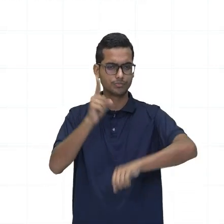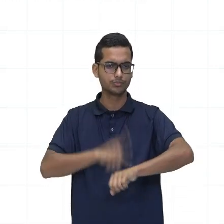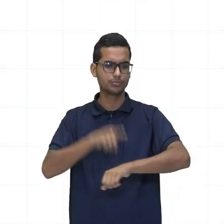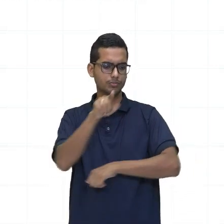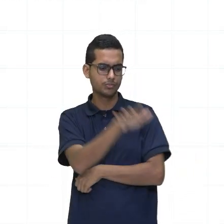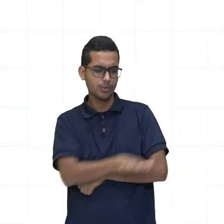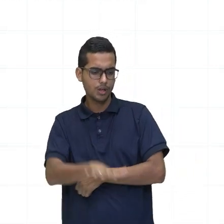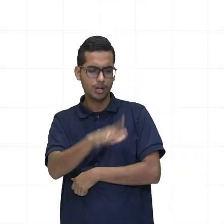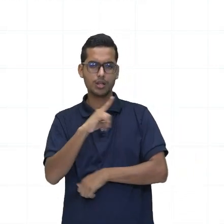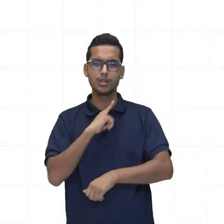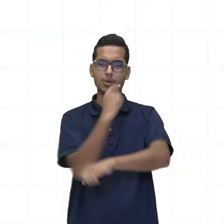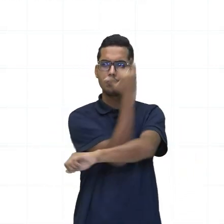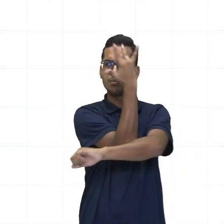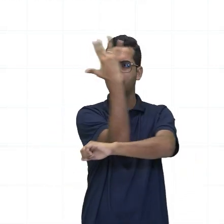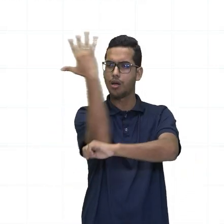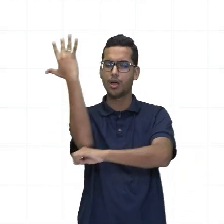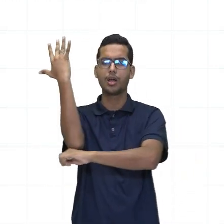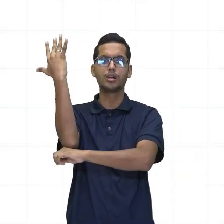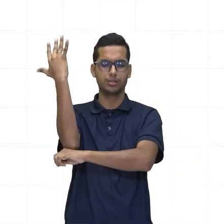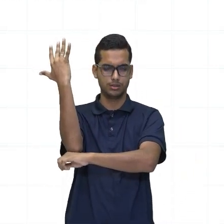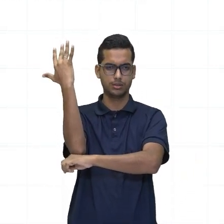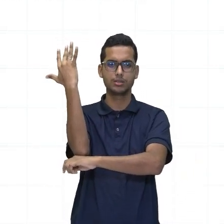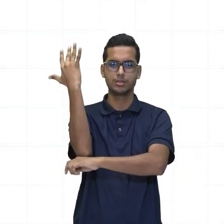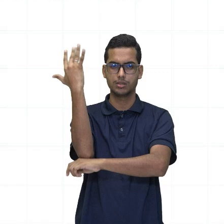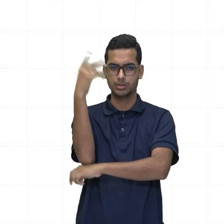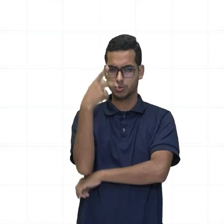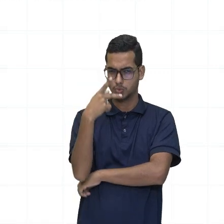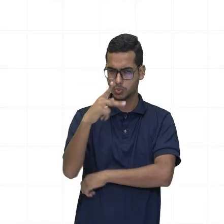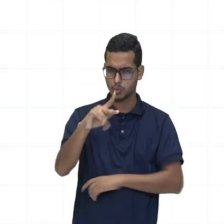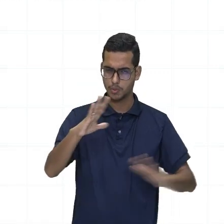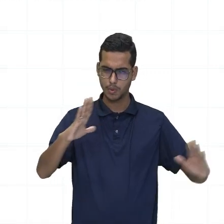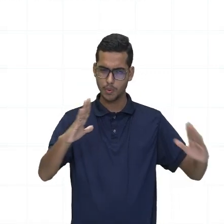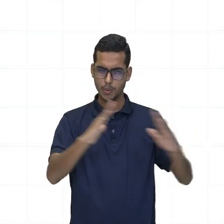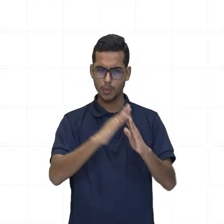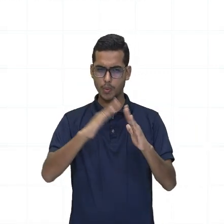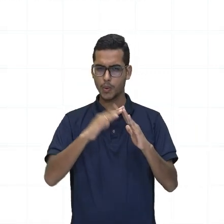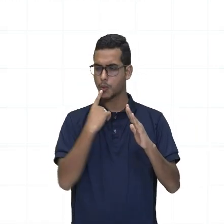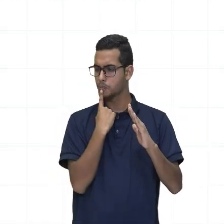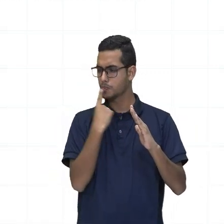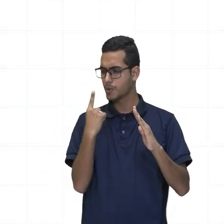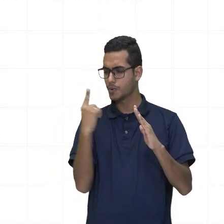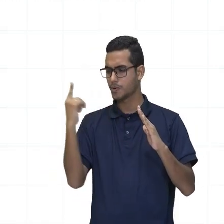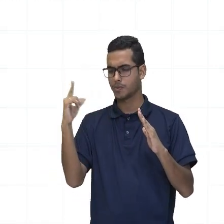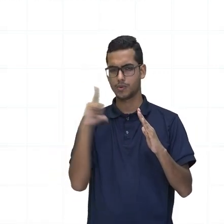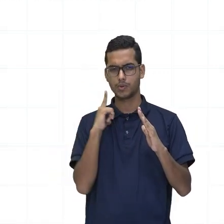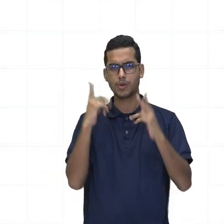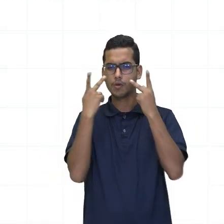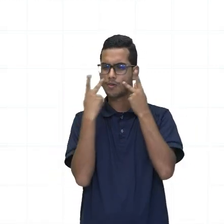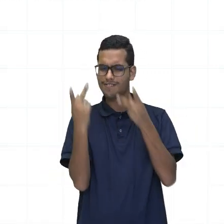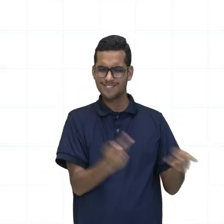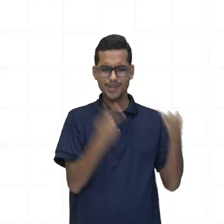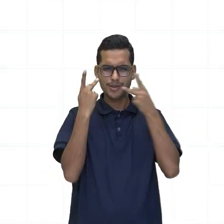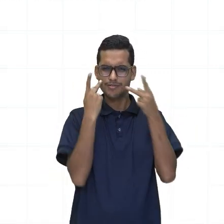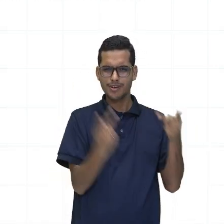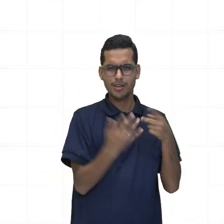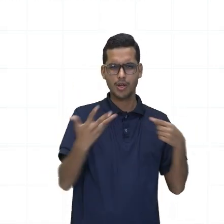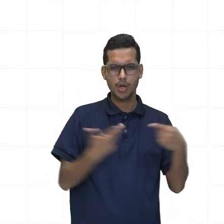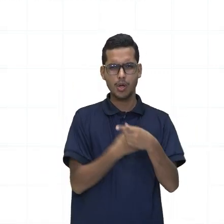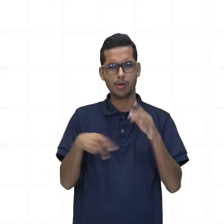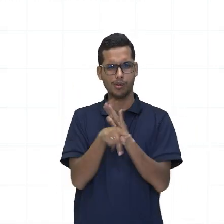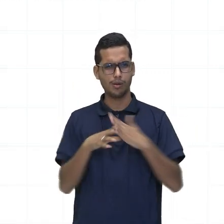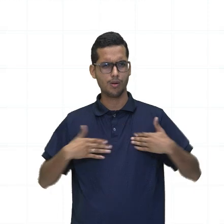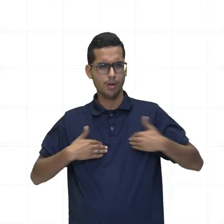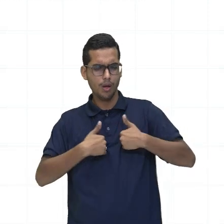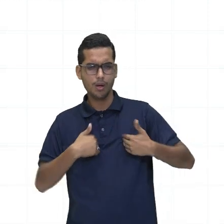tem mata, vegetação, né? Se a sua casa ela recebe assim muitas visitas, né, de animais,